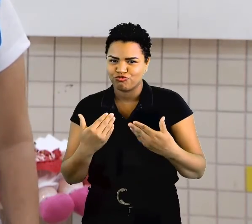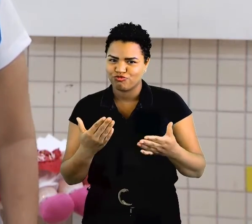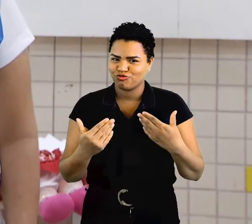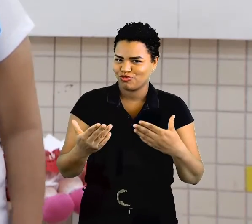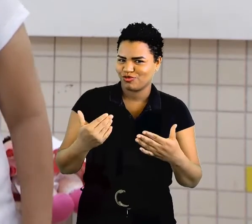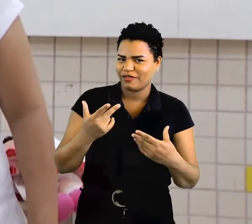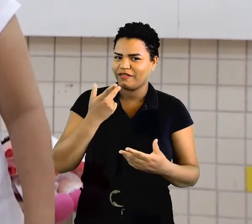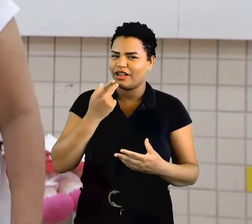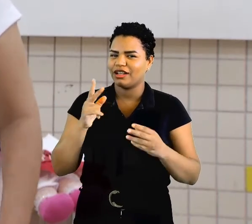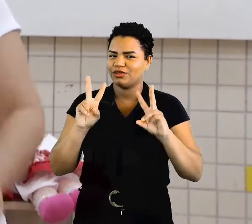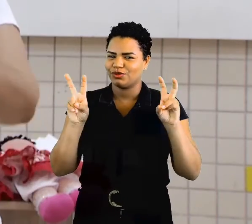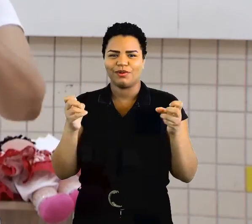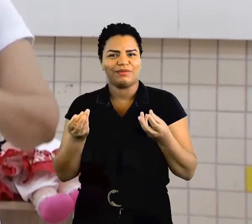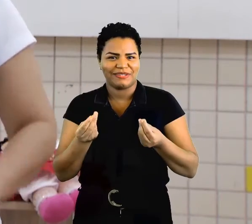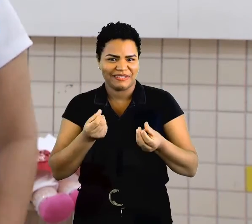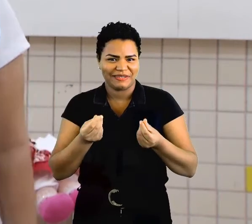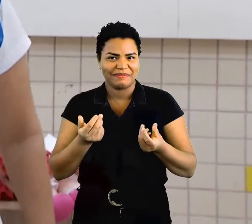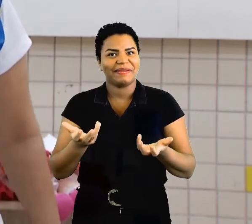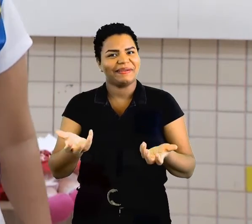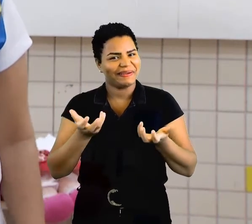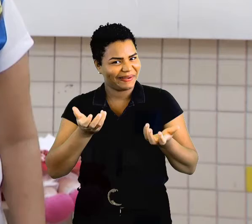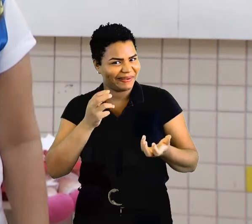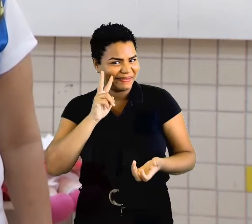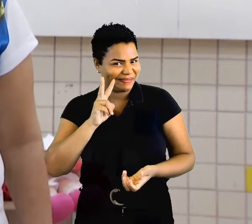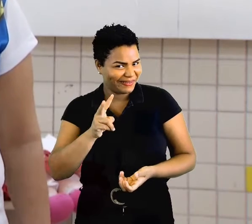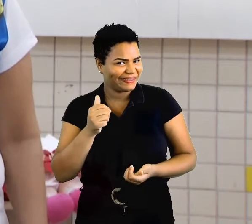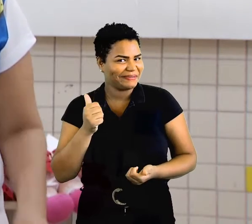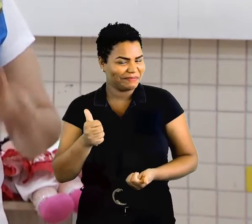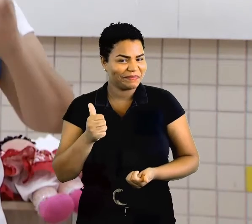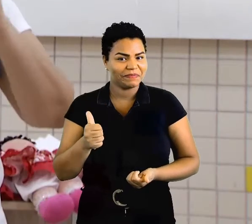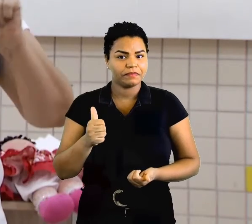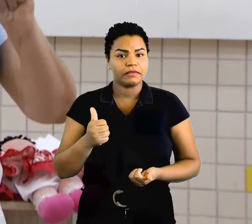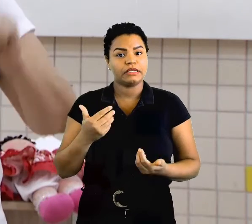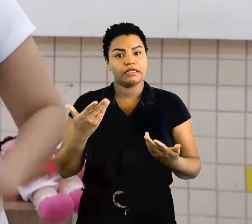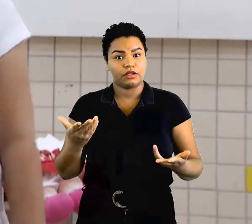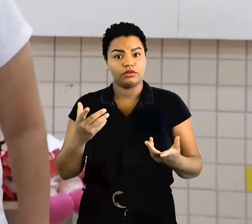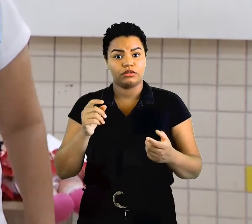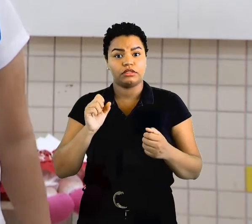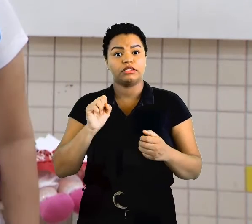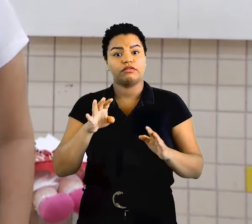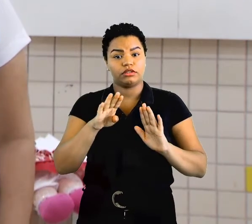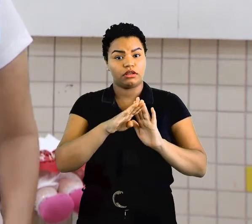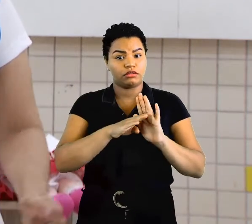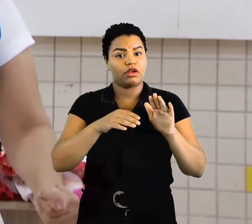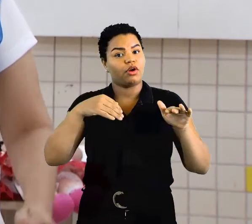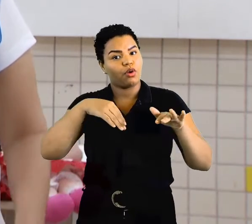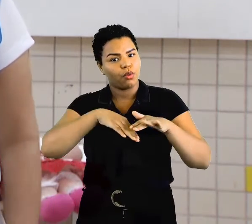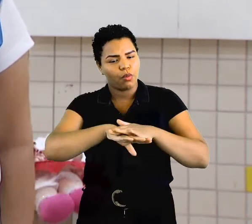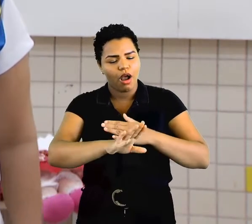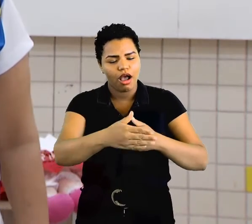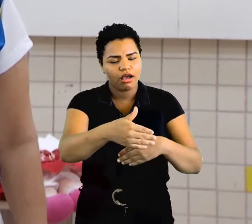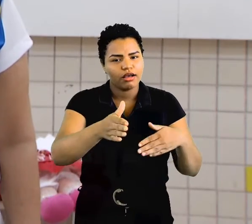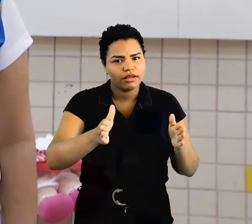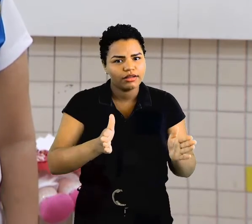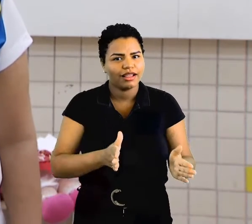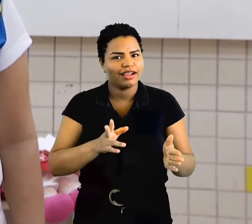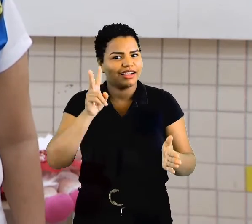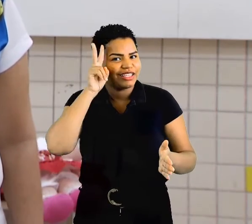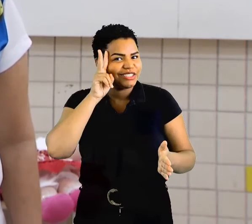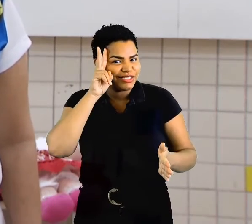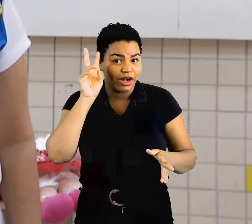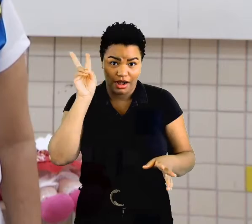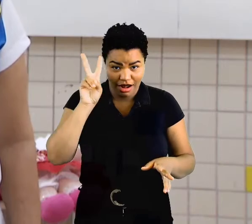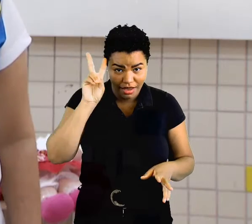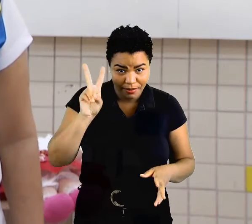conte. E vocês, meus anjos lá do Olga Benário, guarda tudo lá na nossa caixinha daquela tarefa de história, lembra? A